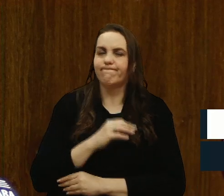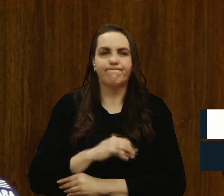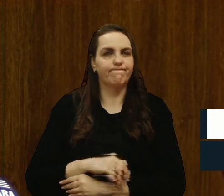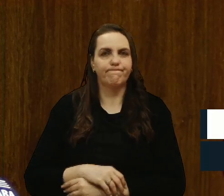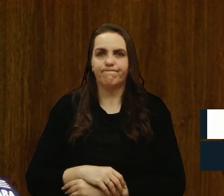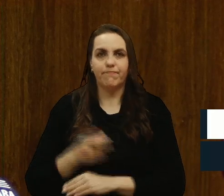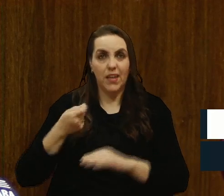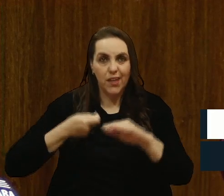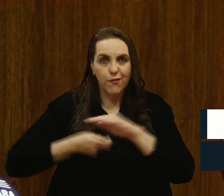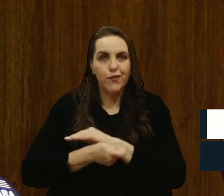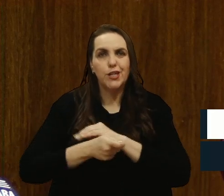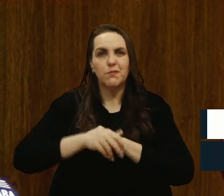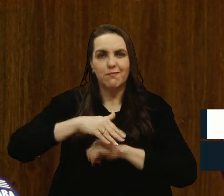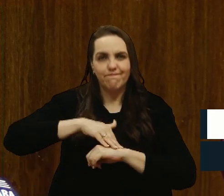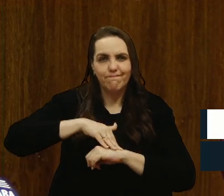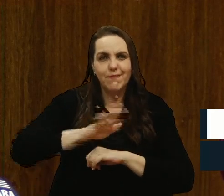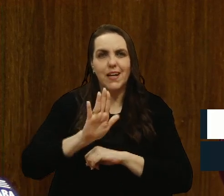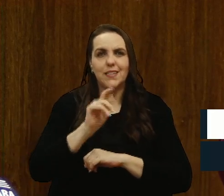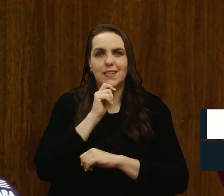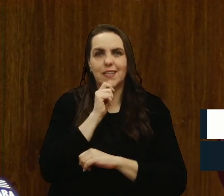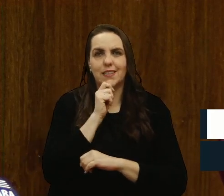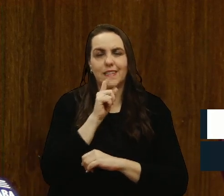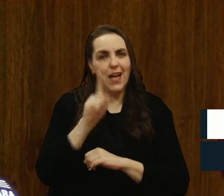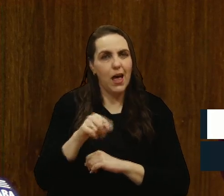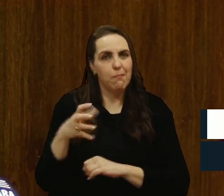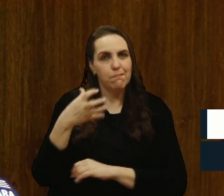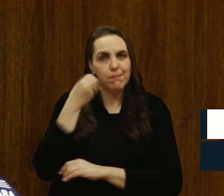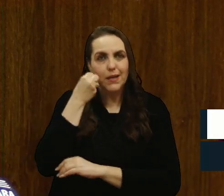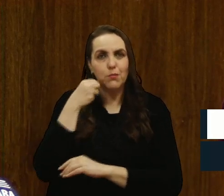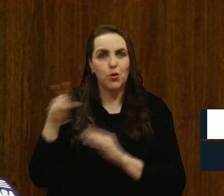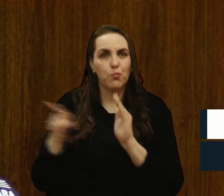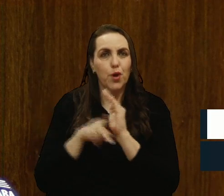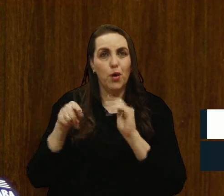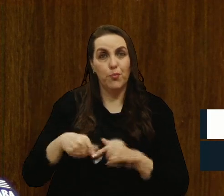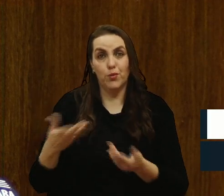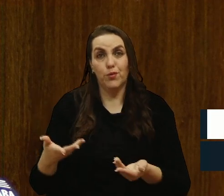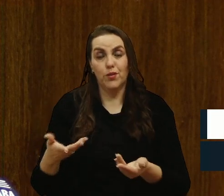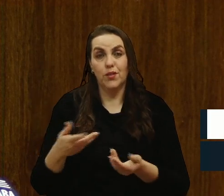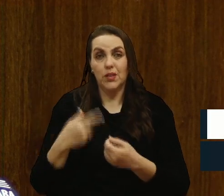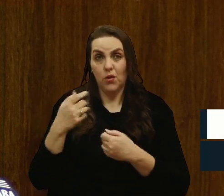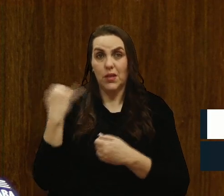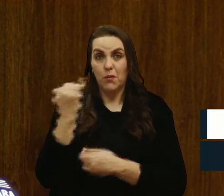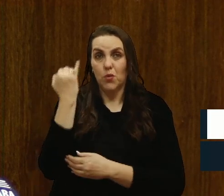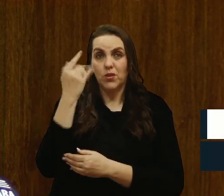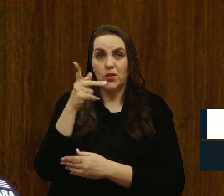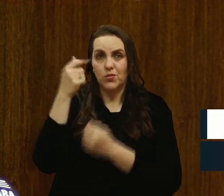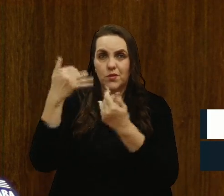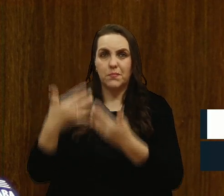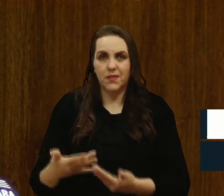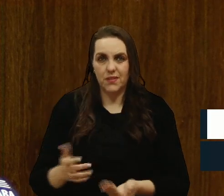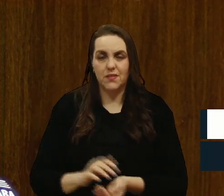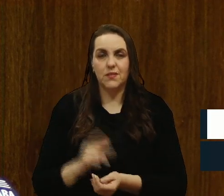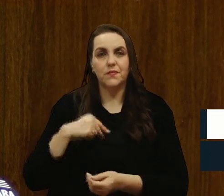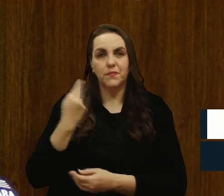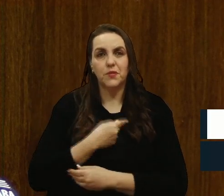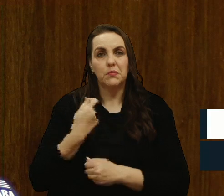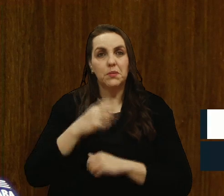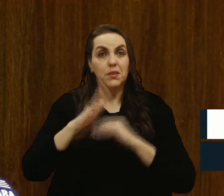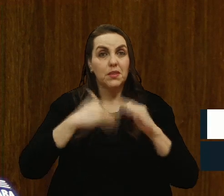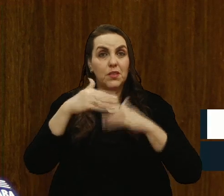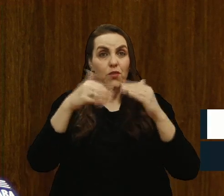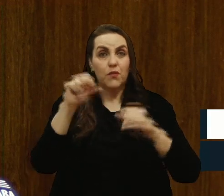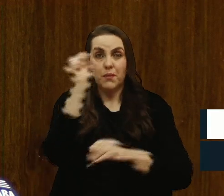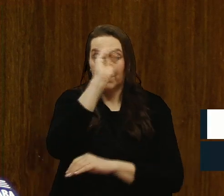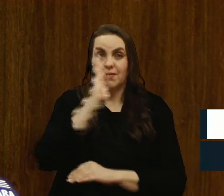mais e tornando, né, tratando como patrimônio aquilo que deve ser. Então, a sua fala é extremamente oportuna. Nós precisamos de desenvolvimento